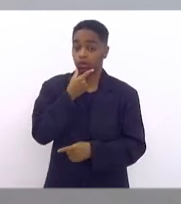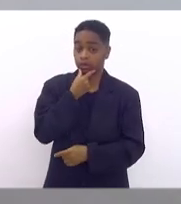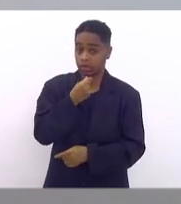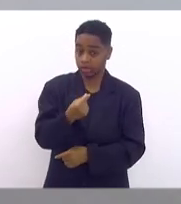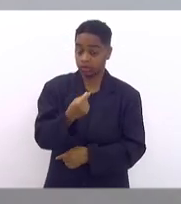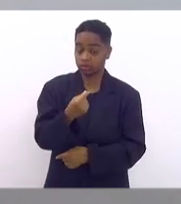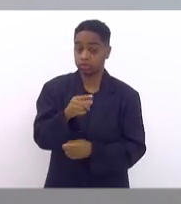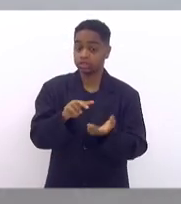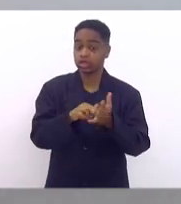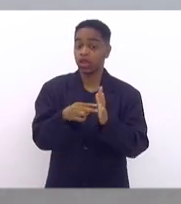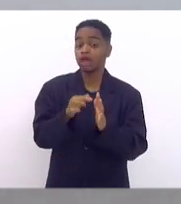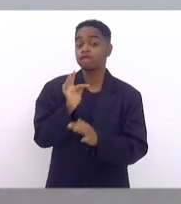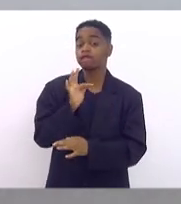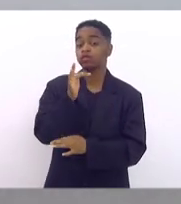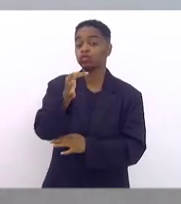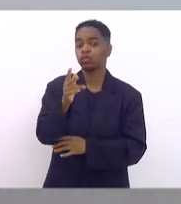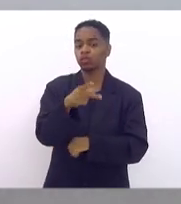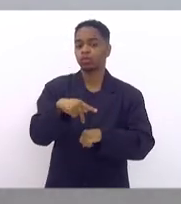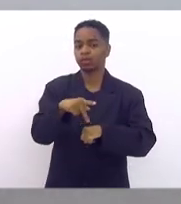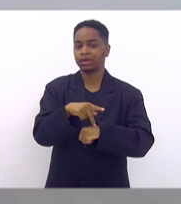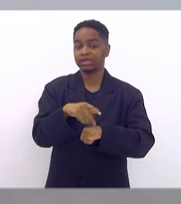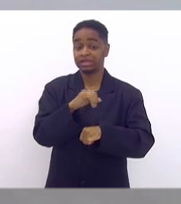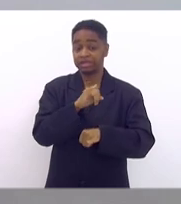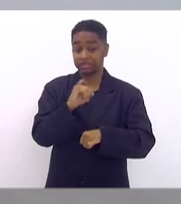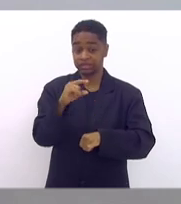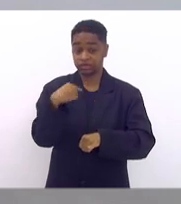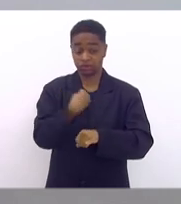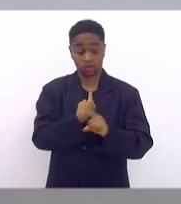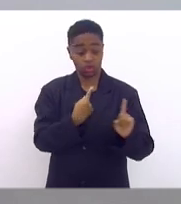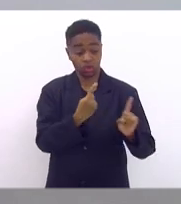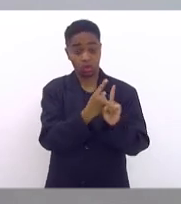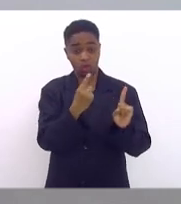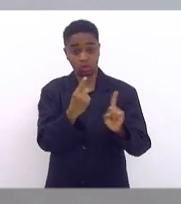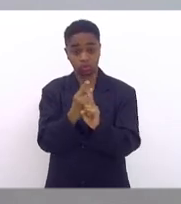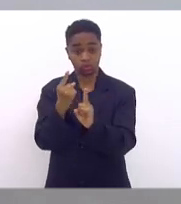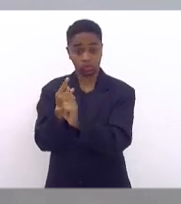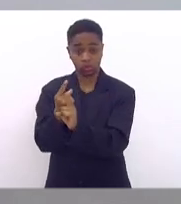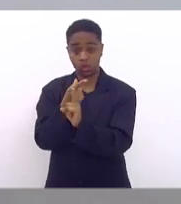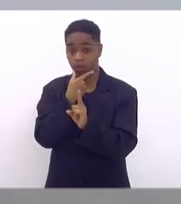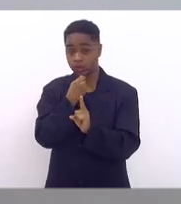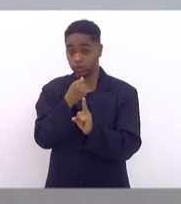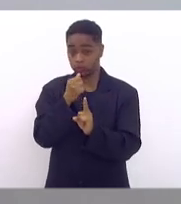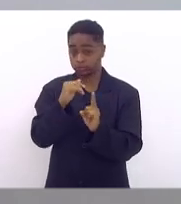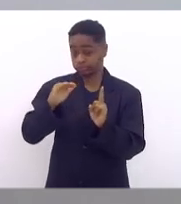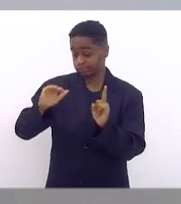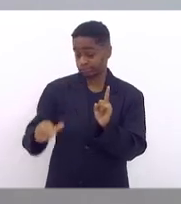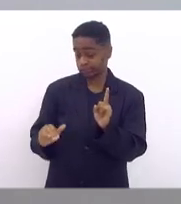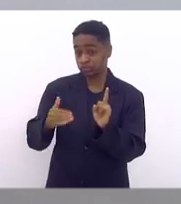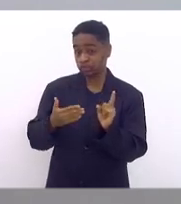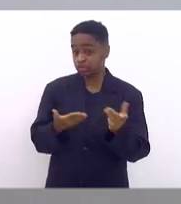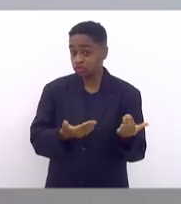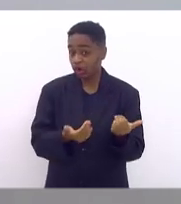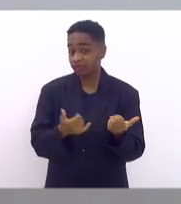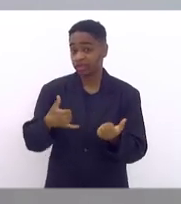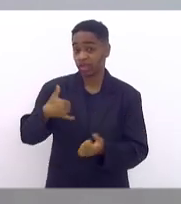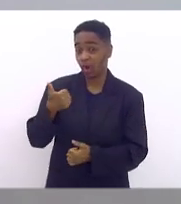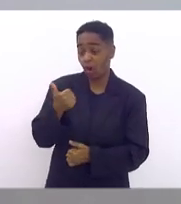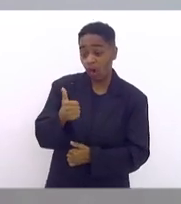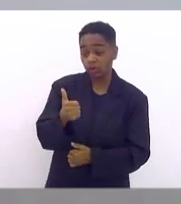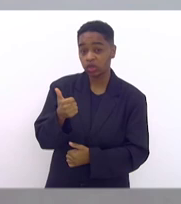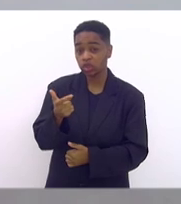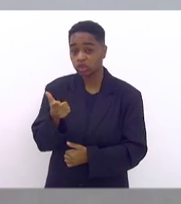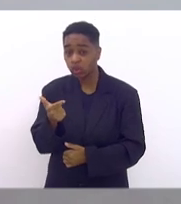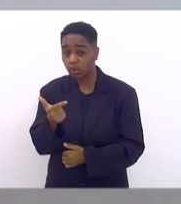futuro. Então, se cada vez mais a gente está encontrando garotos de 11, 12, 13 anos já nesse nível de